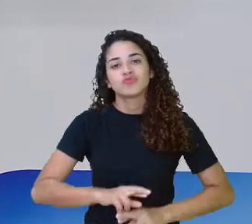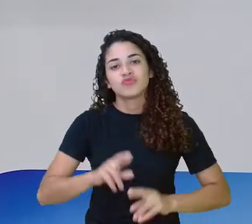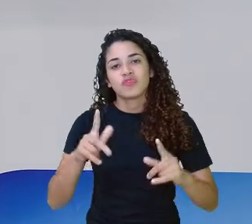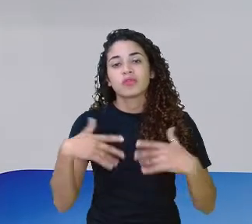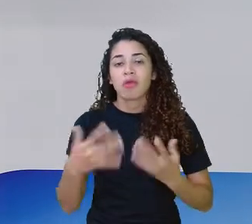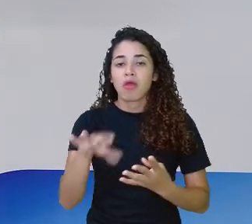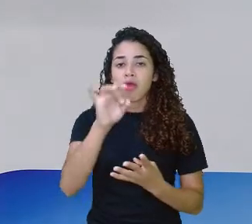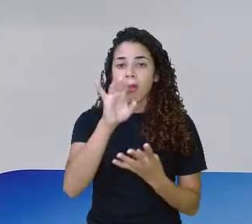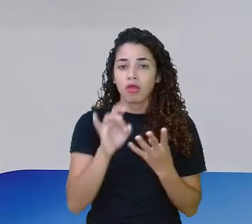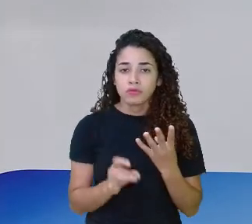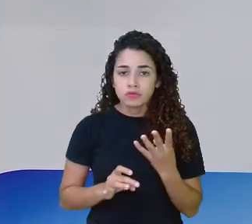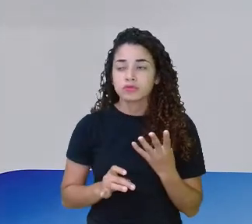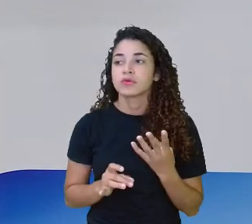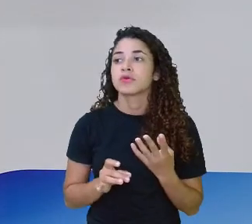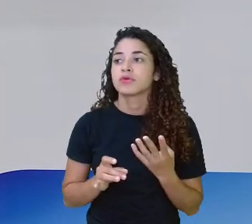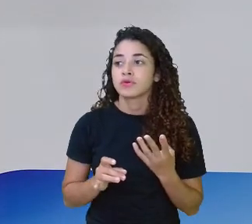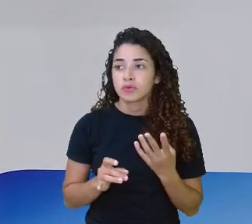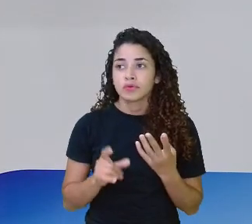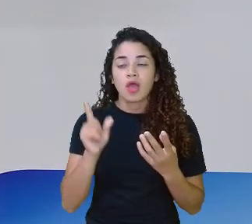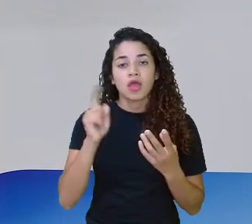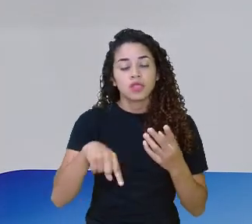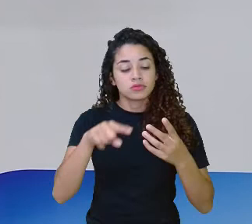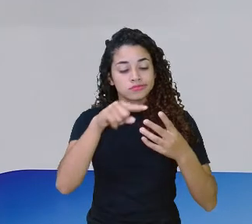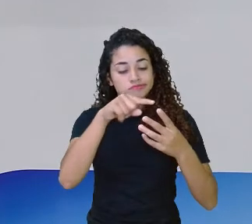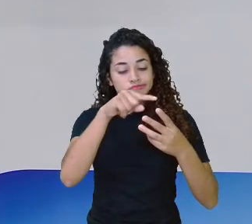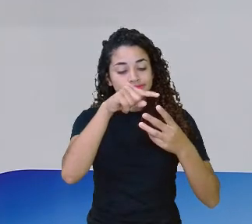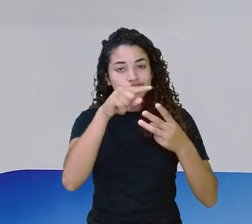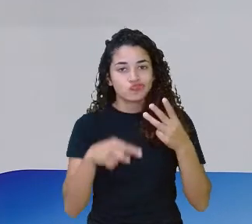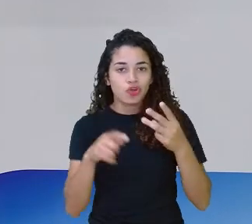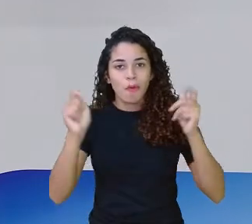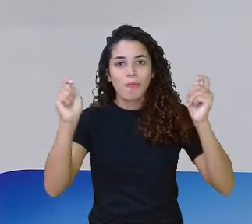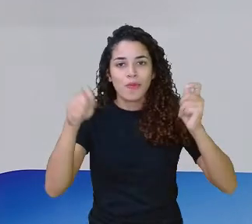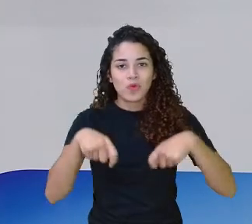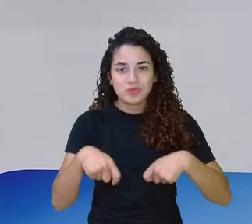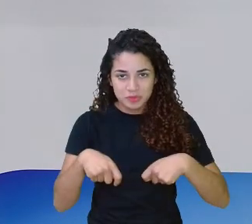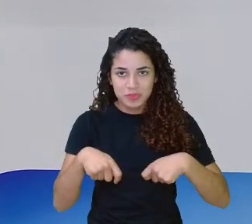fruta me dá três possibilidades.